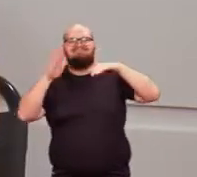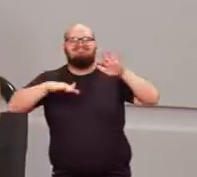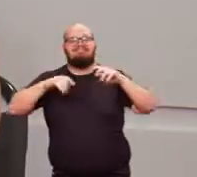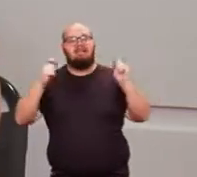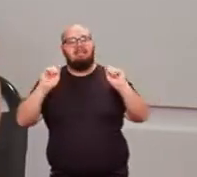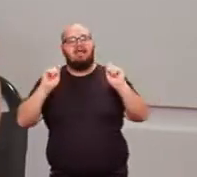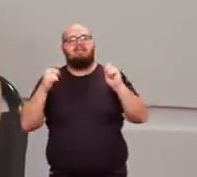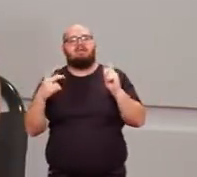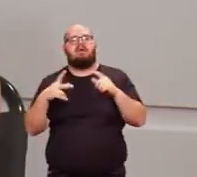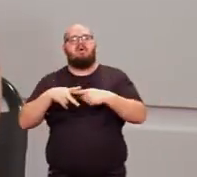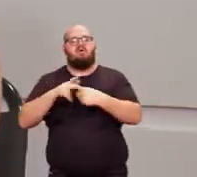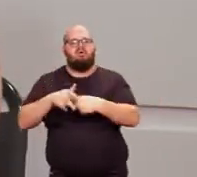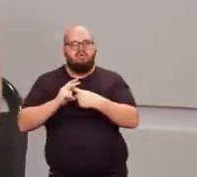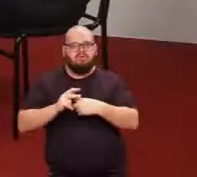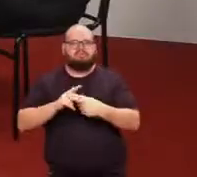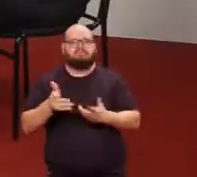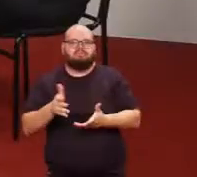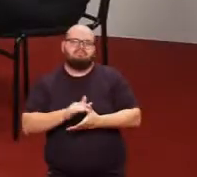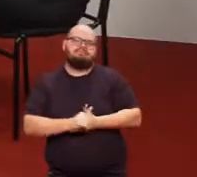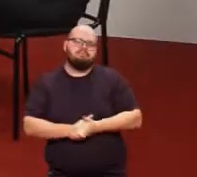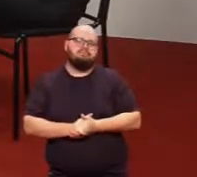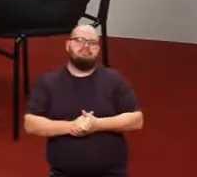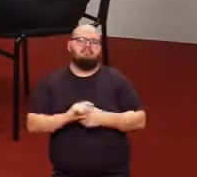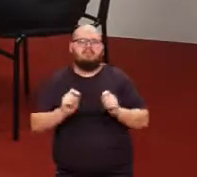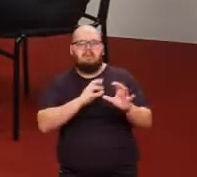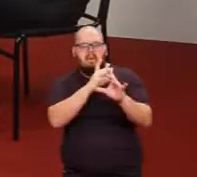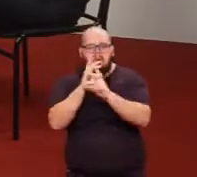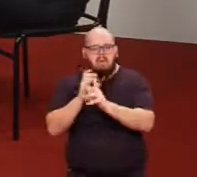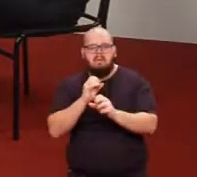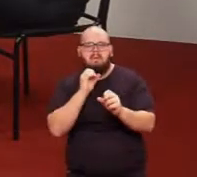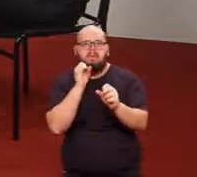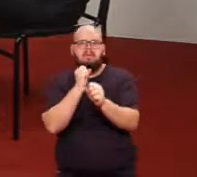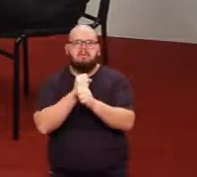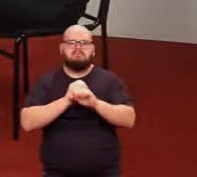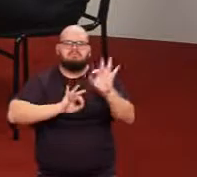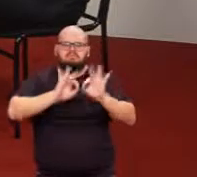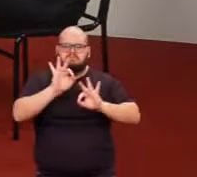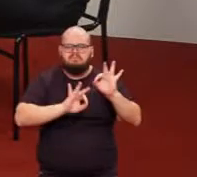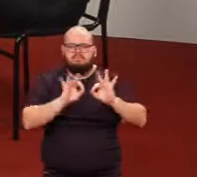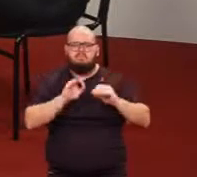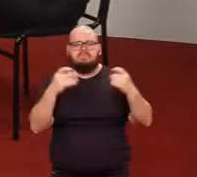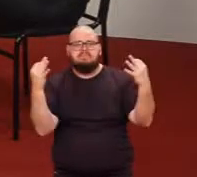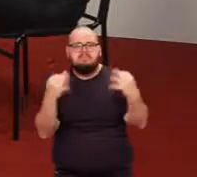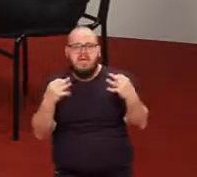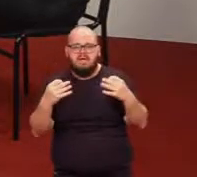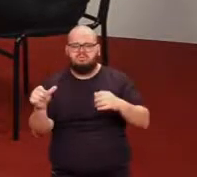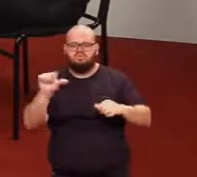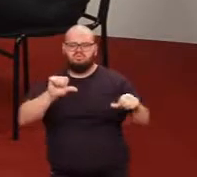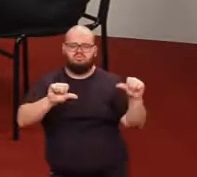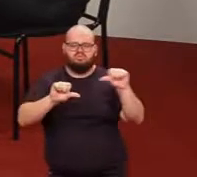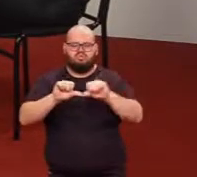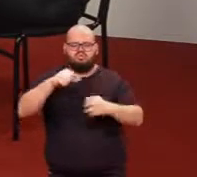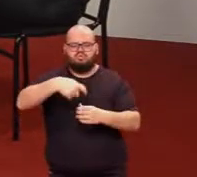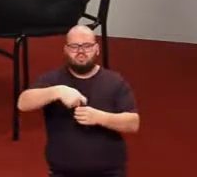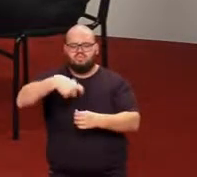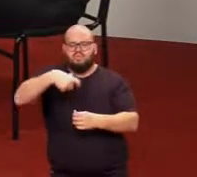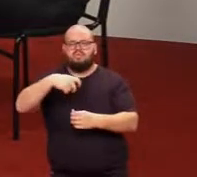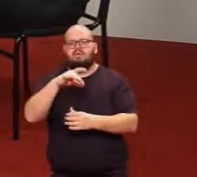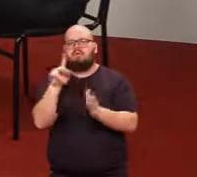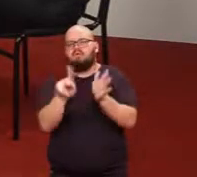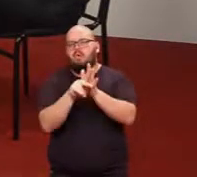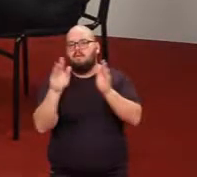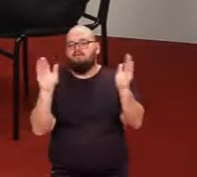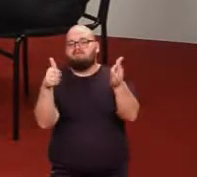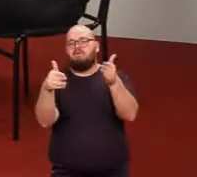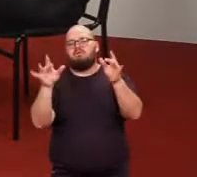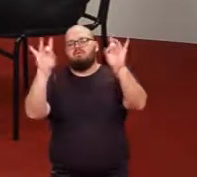do lado oposto. Então, a gente consegue calcular ou estipular a dosagem e fazer essa aplicação de acordo com a necessidade do paciente